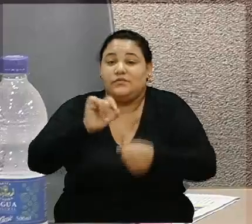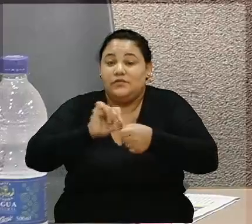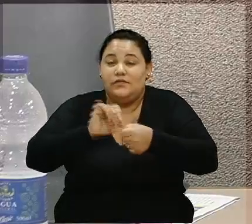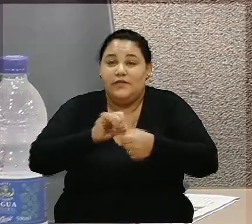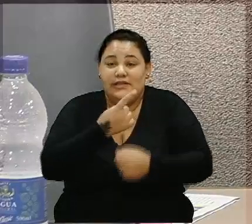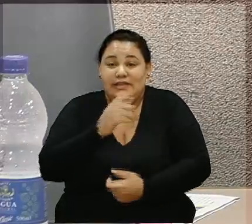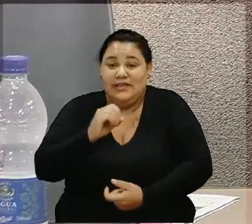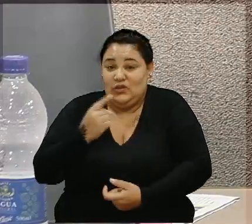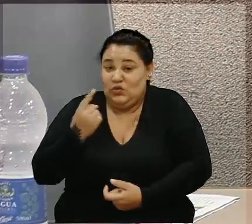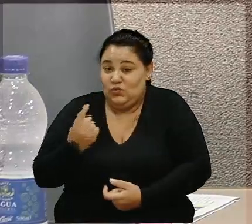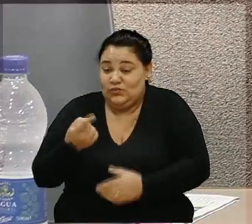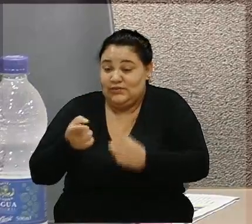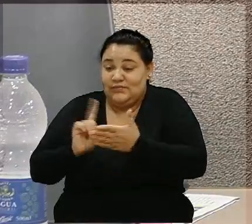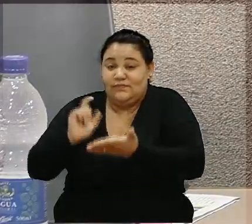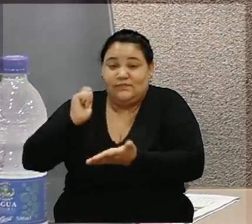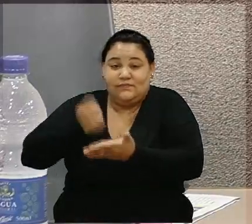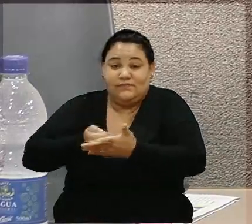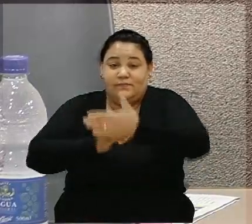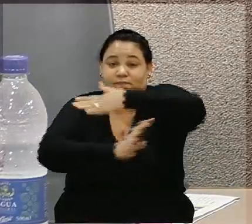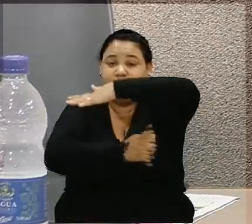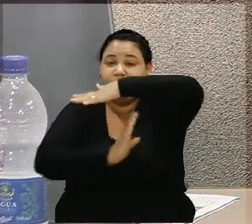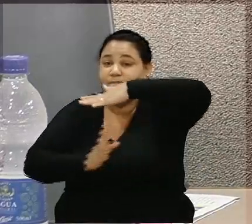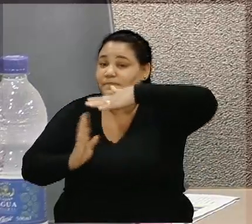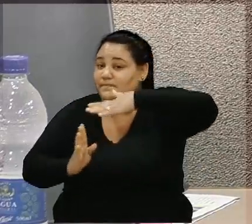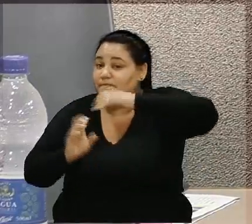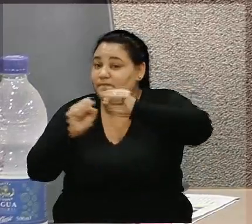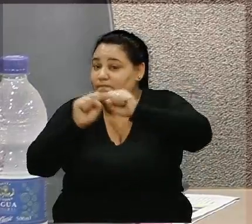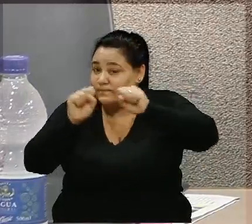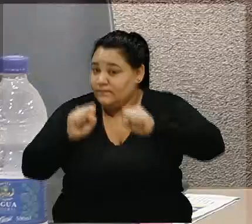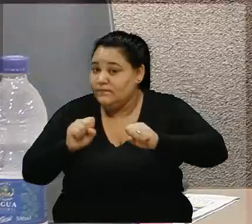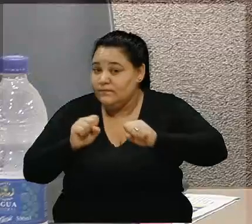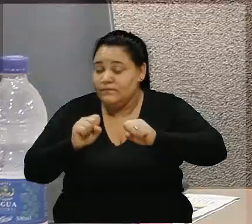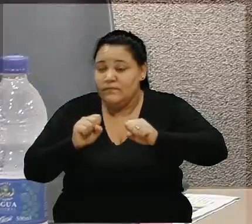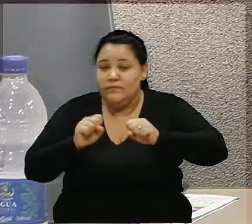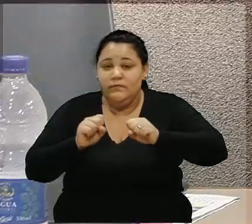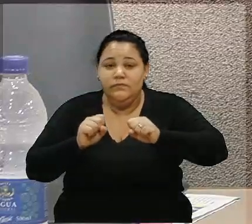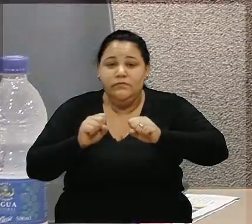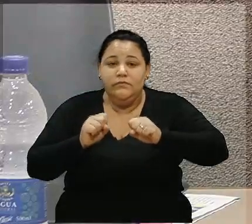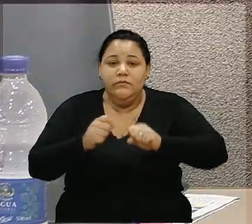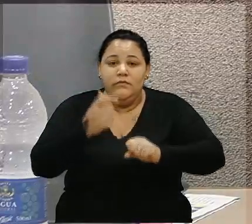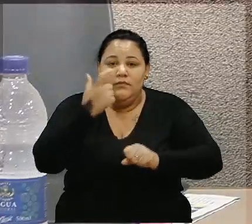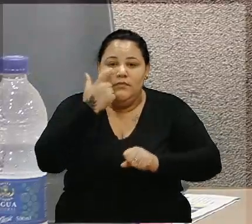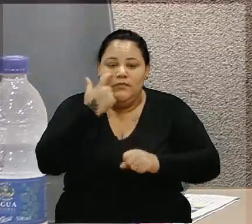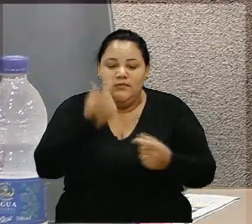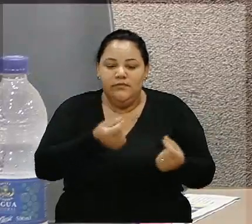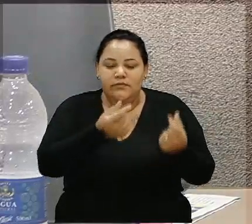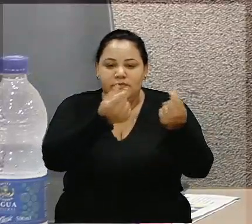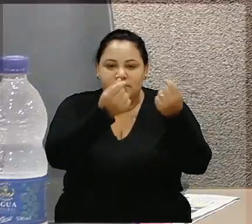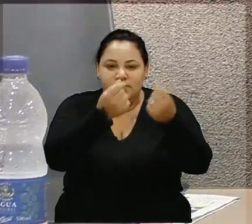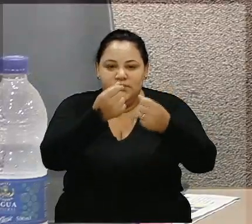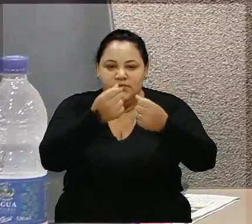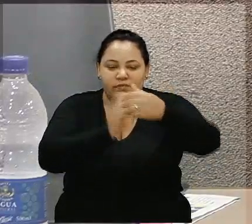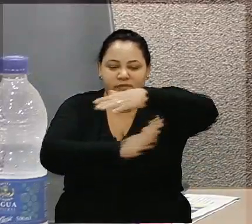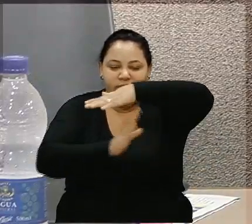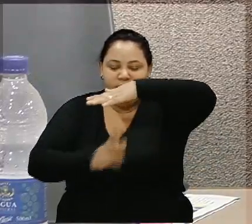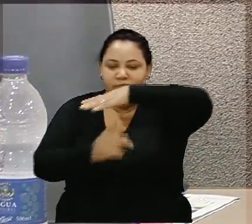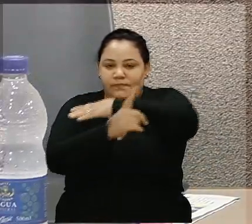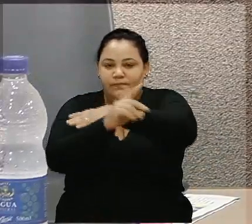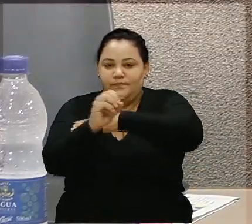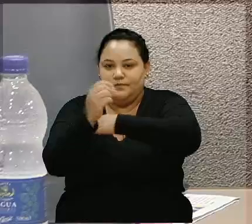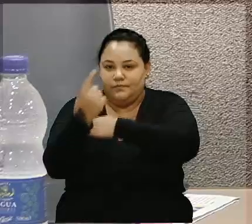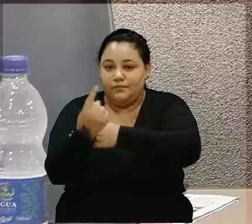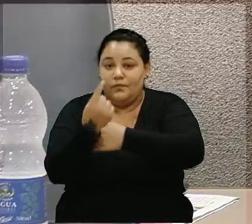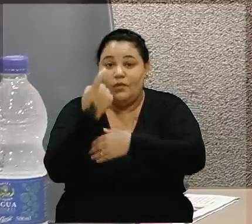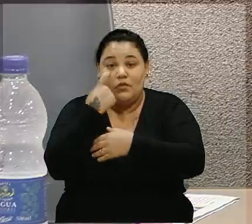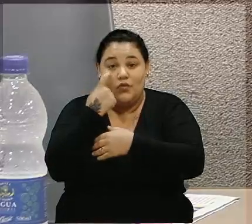pagar um pedágio. E olha o valor que é o pedágio da 101. E aí você pega quantos quilômetros aqui